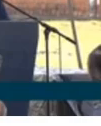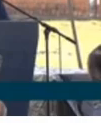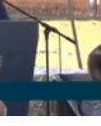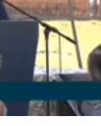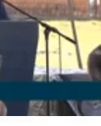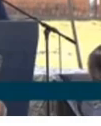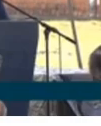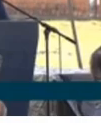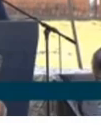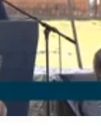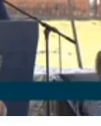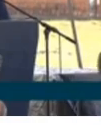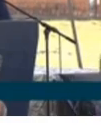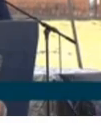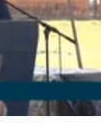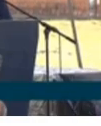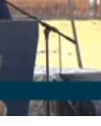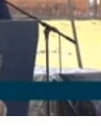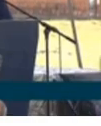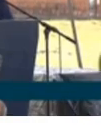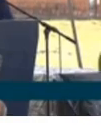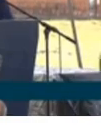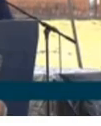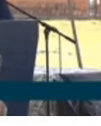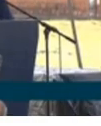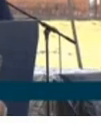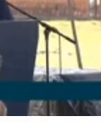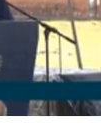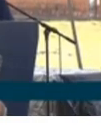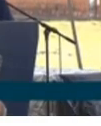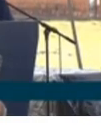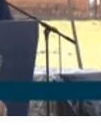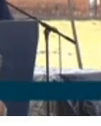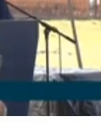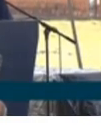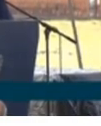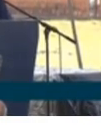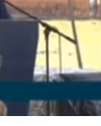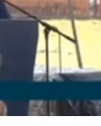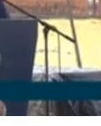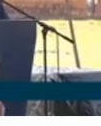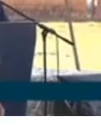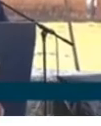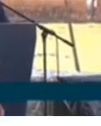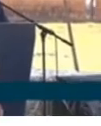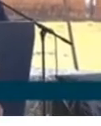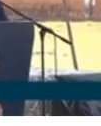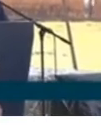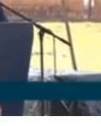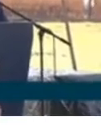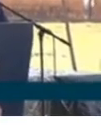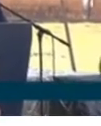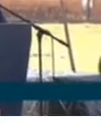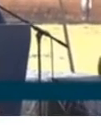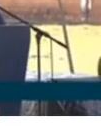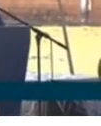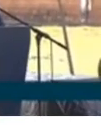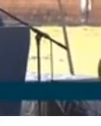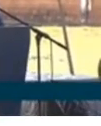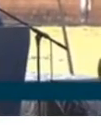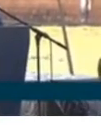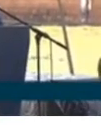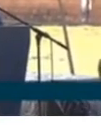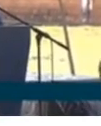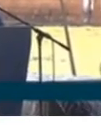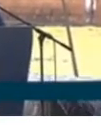bem feito junto a vários países mundo afora. De modo que quando eu chegava lá, o terreno já estava mais que amaciado. E era